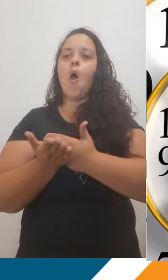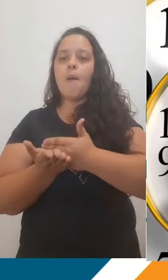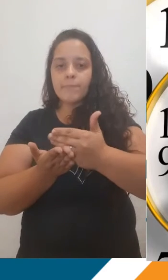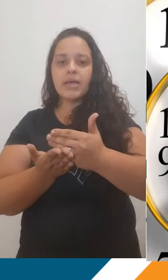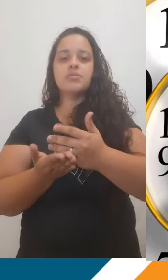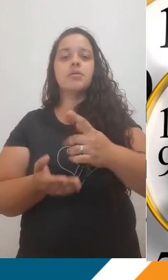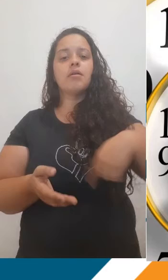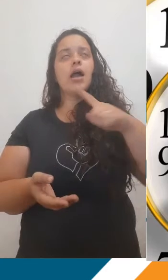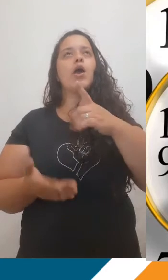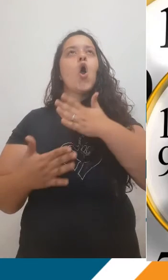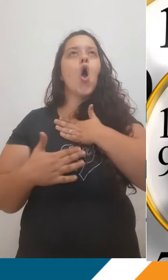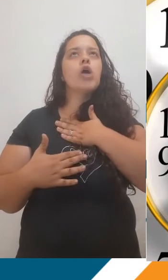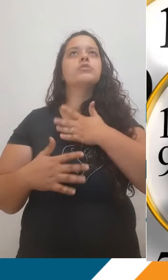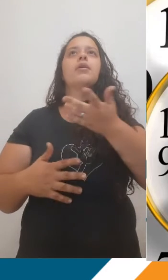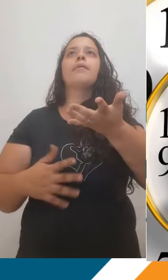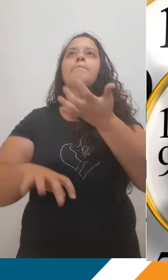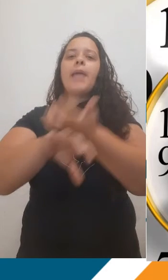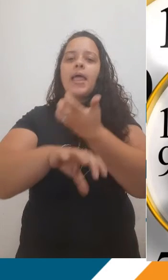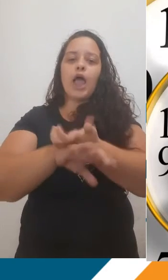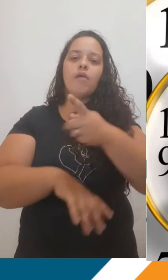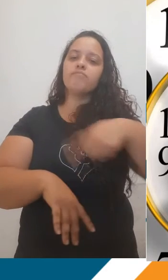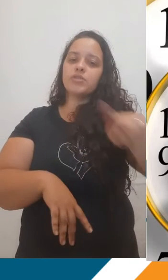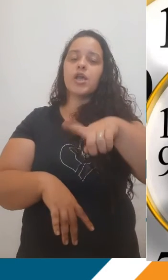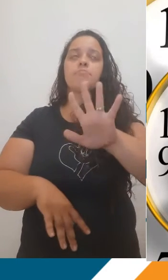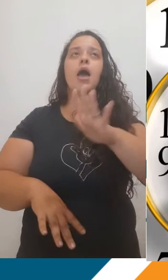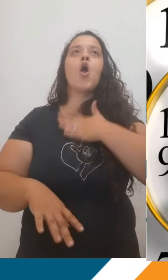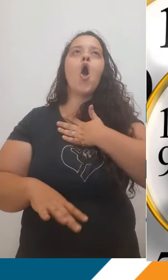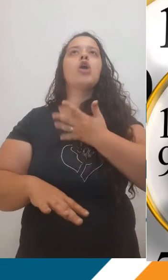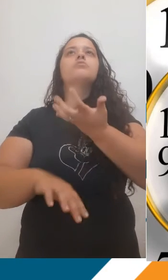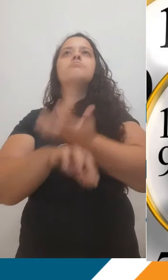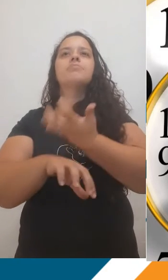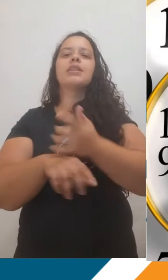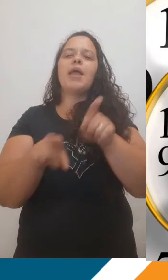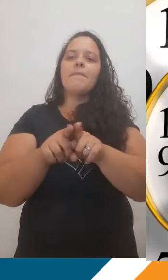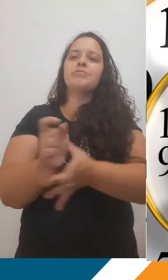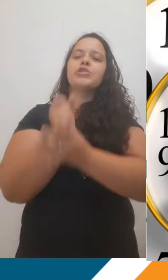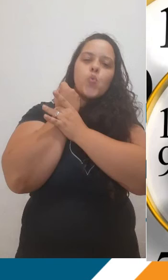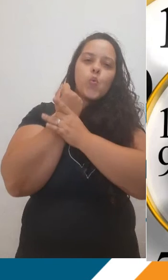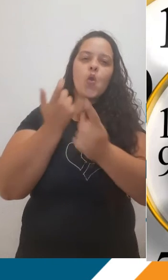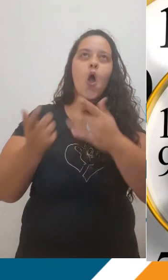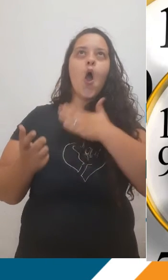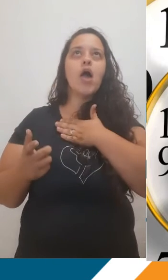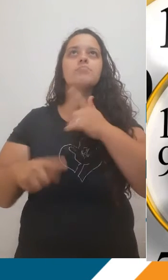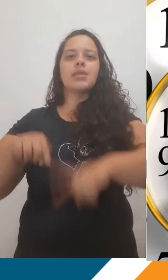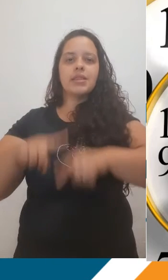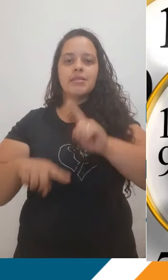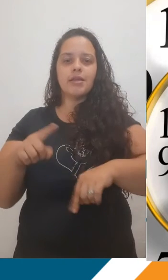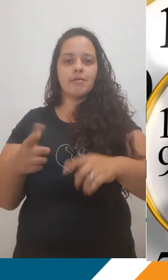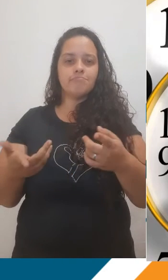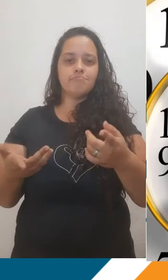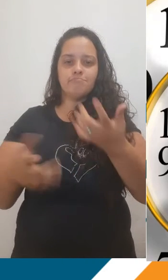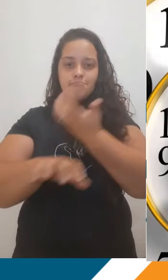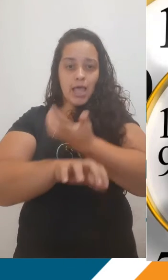pelas matérias que você tem mais afinidade, que você se sente mais seguro e mantenha uma ordem para que você não se perca